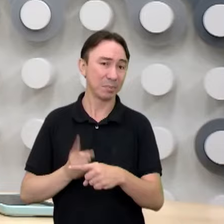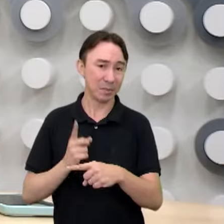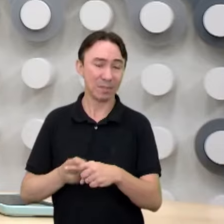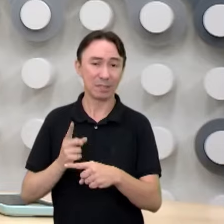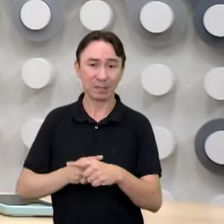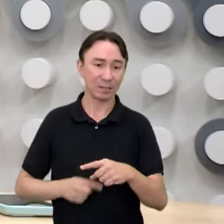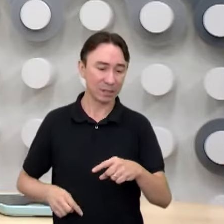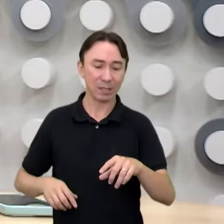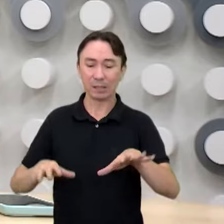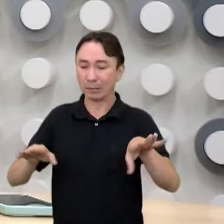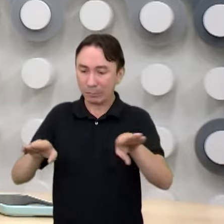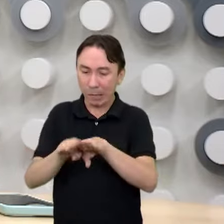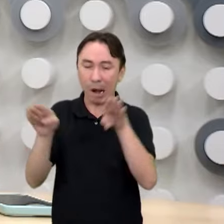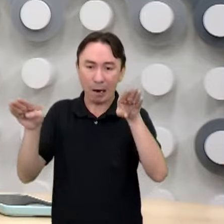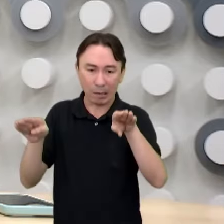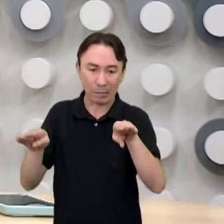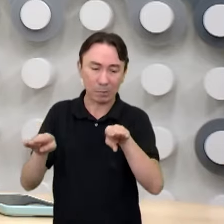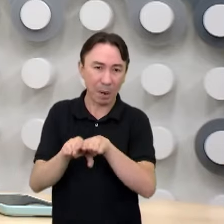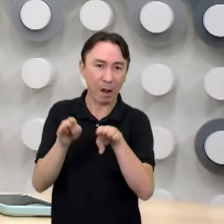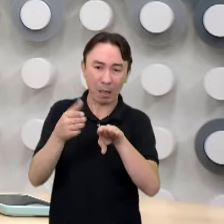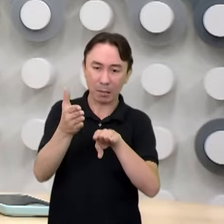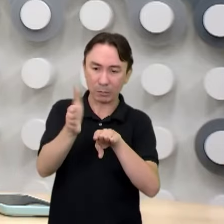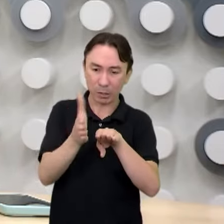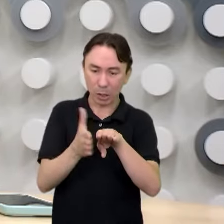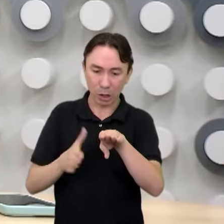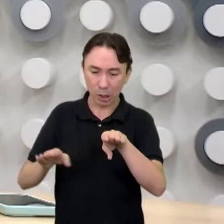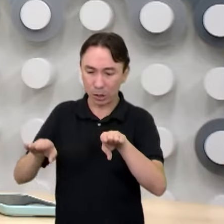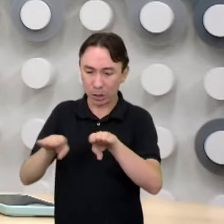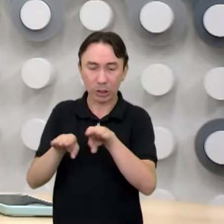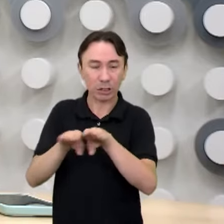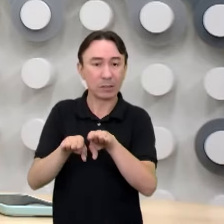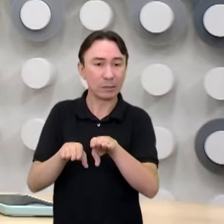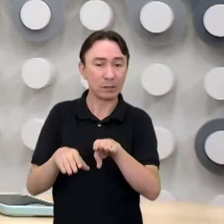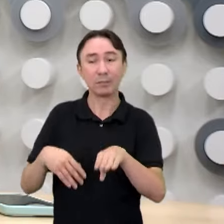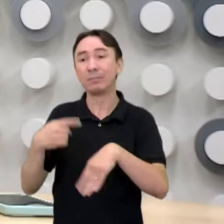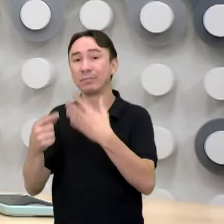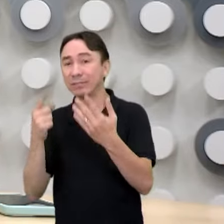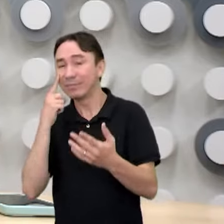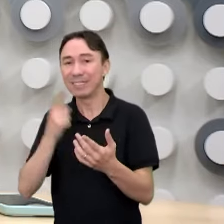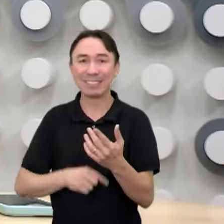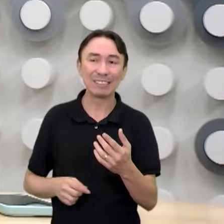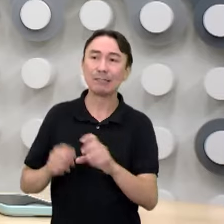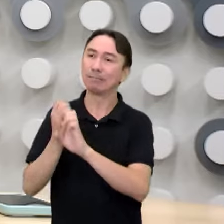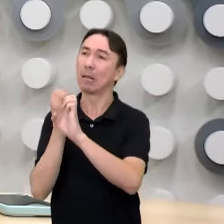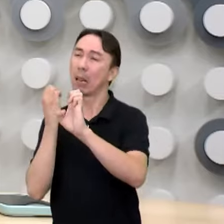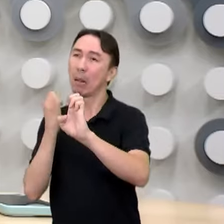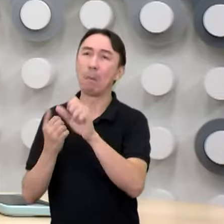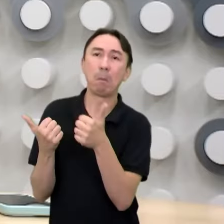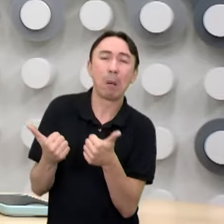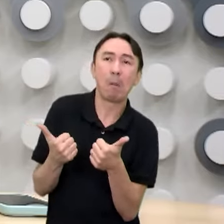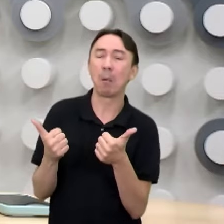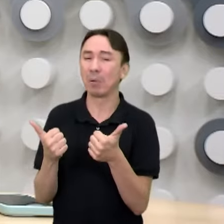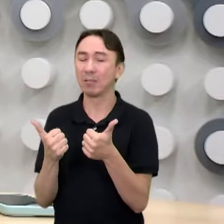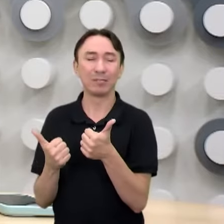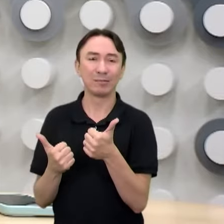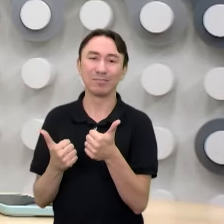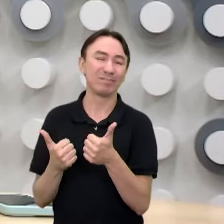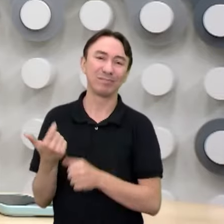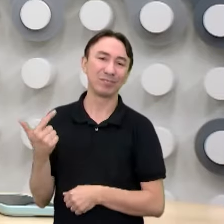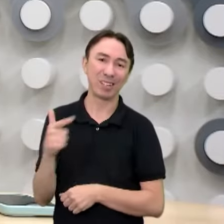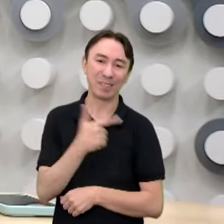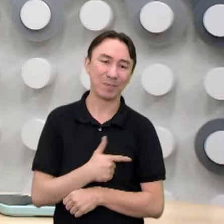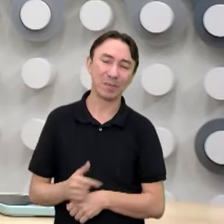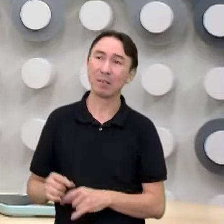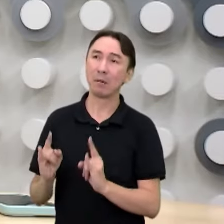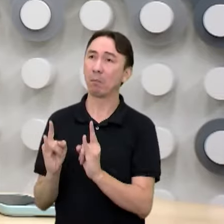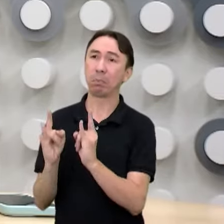aí, consequentemente, as suas edificações não têm a mesma engenharia e aí a quantidade de edifícios que caem, né, pela